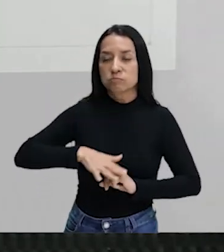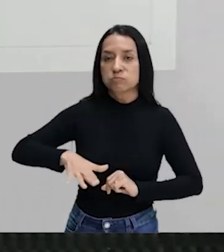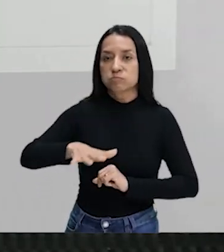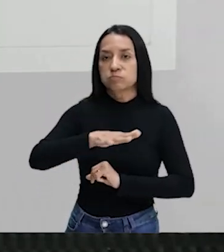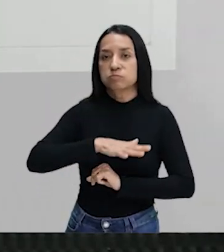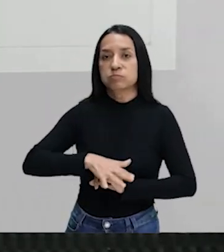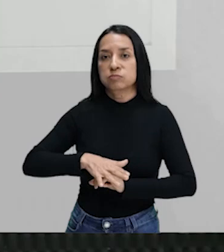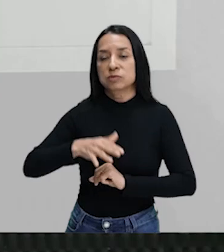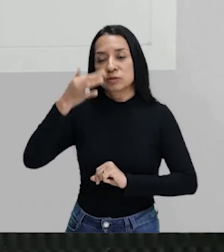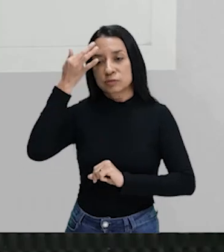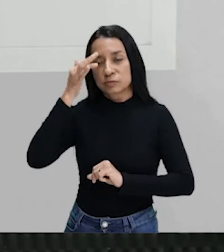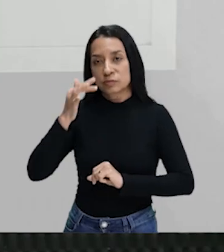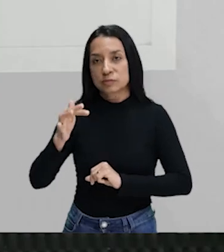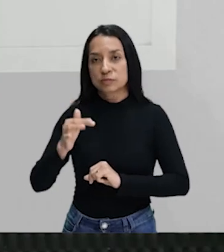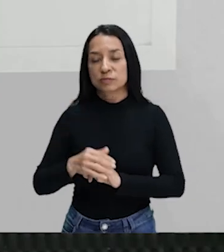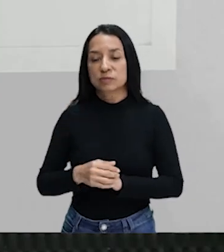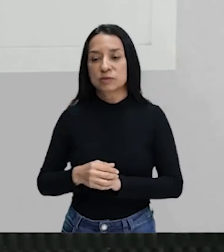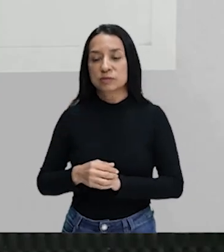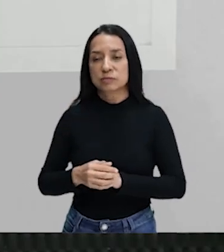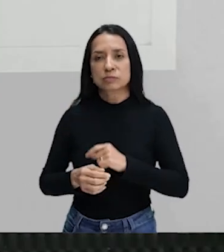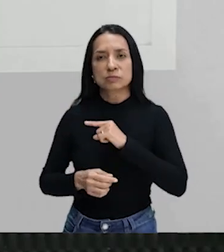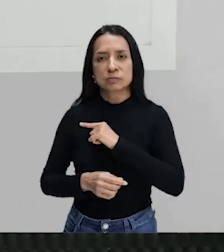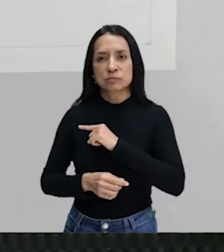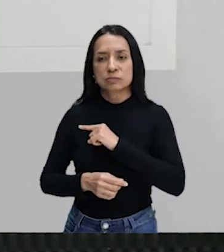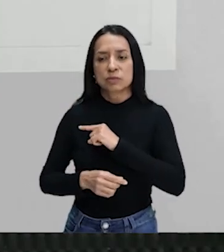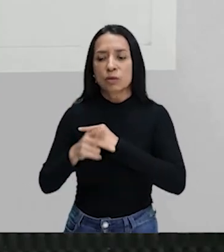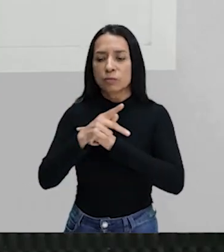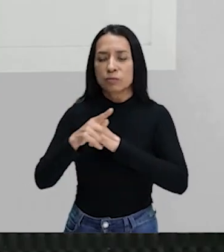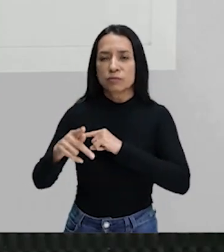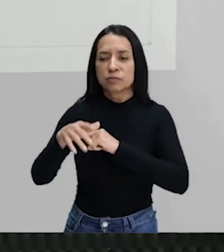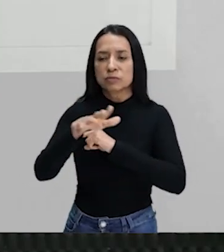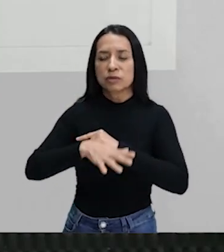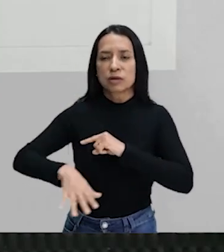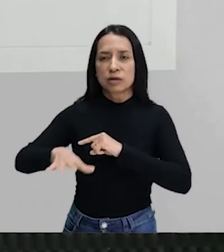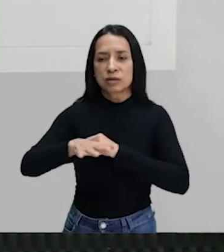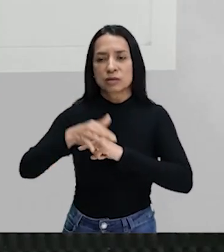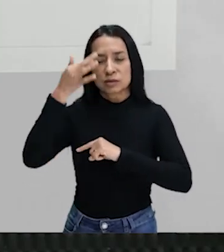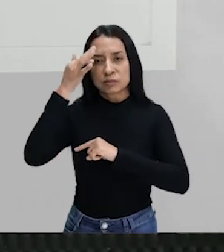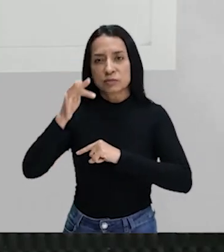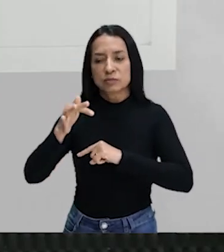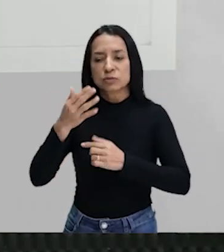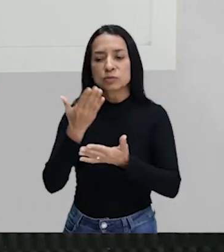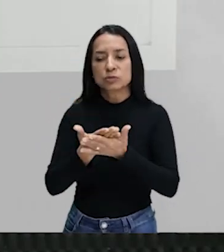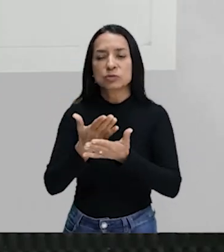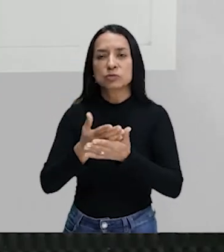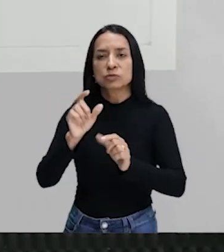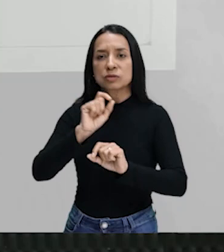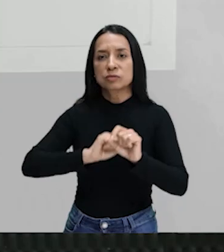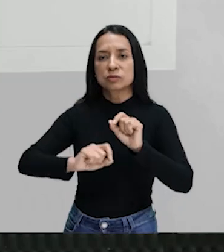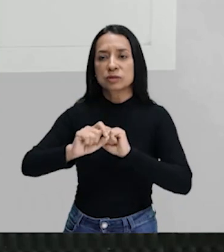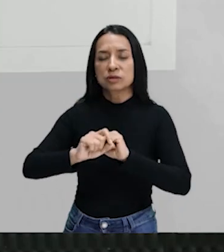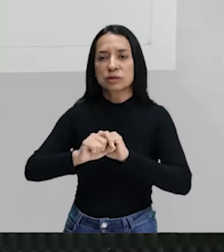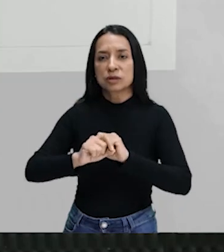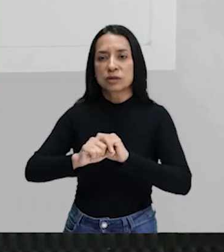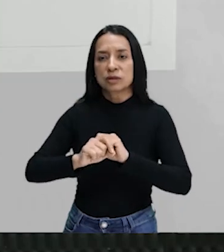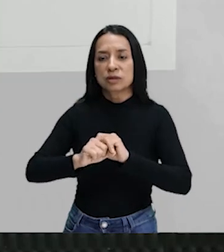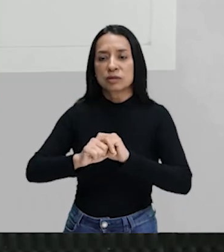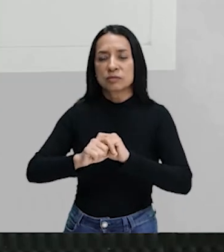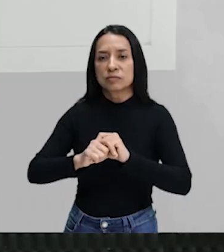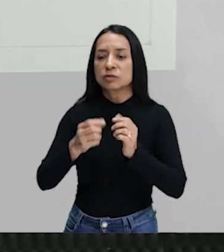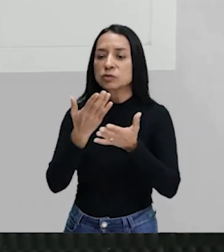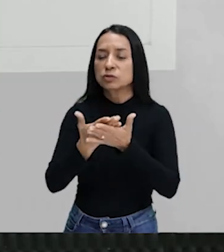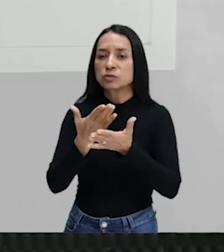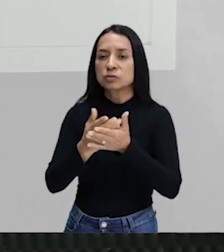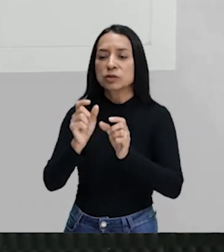filosofia, professor, e esta área da filosofia, ela estuda o quê? Ela vai pegar aqui, a grosso modo, o nosso